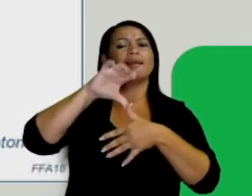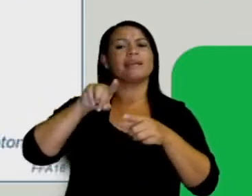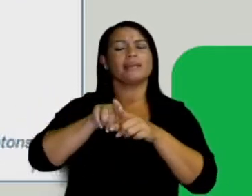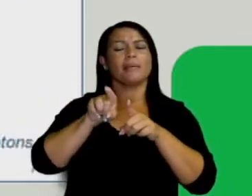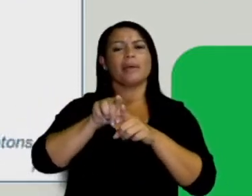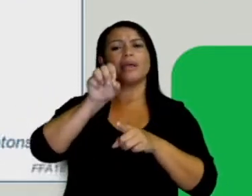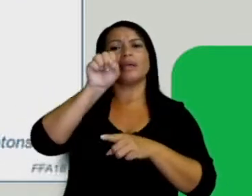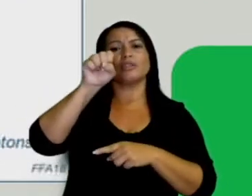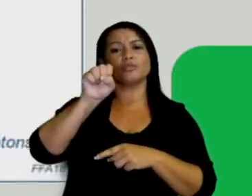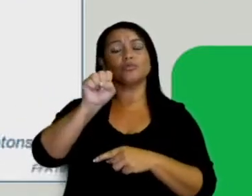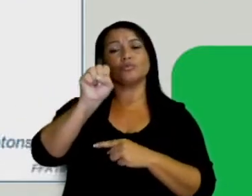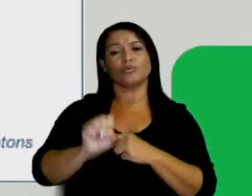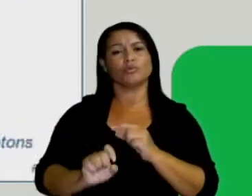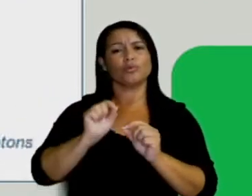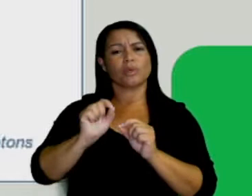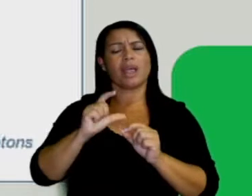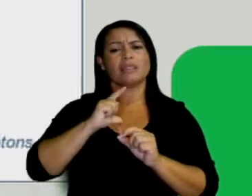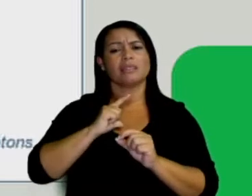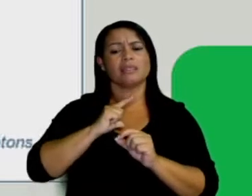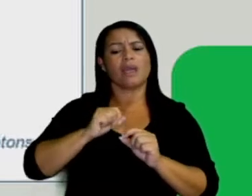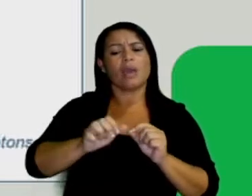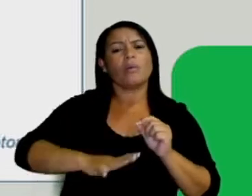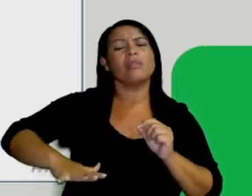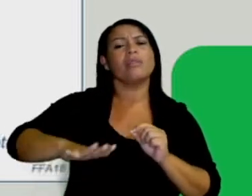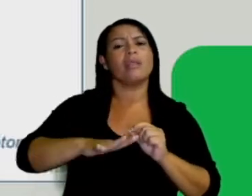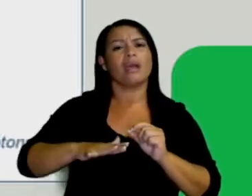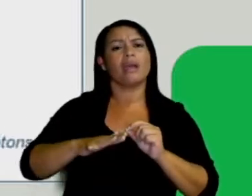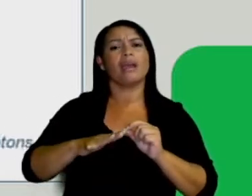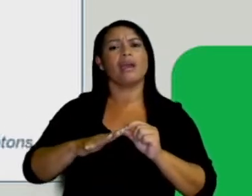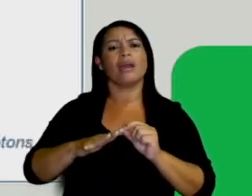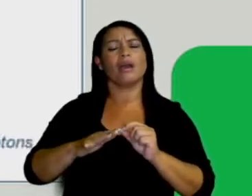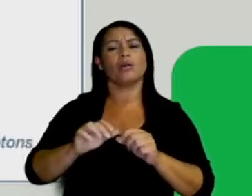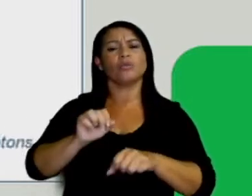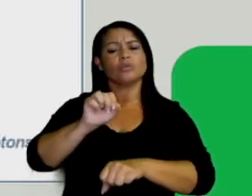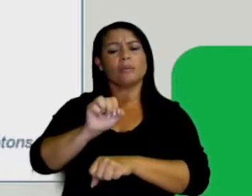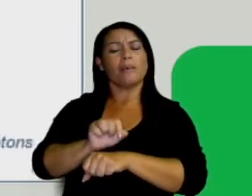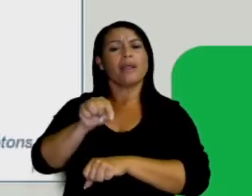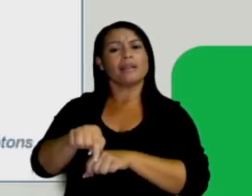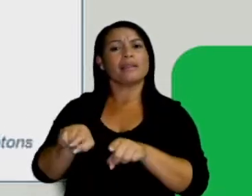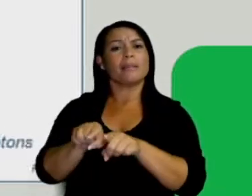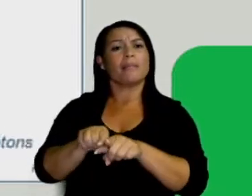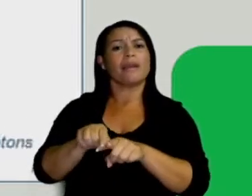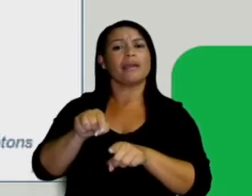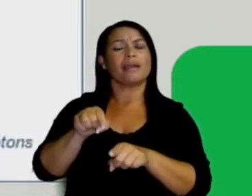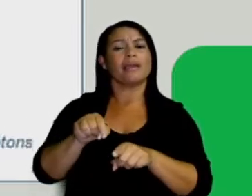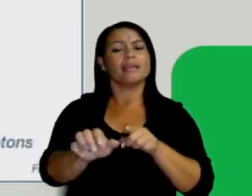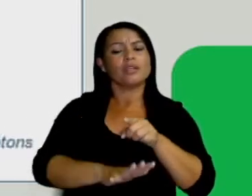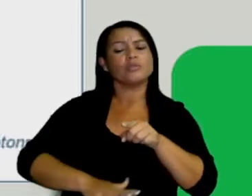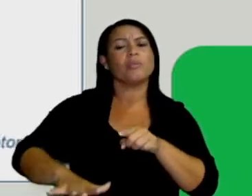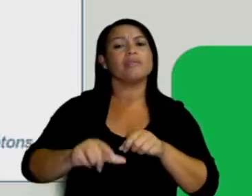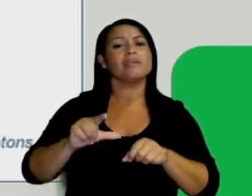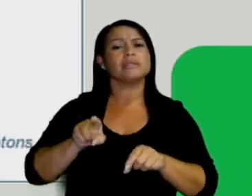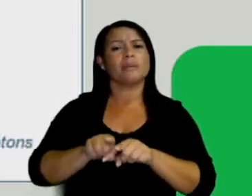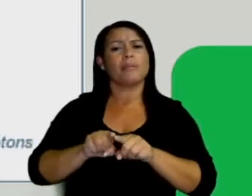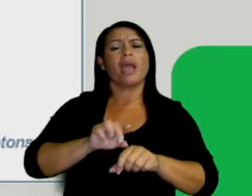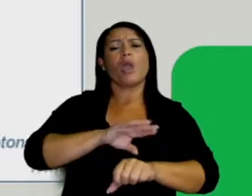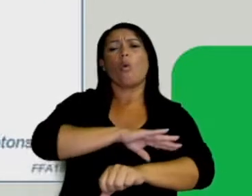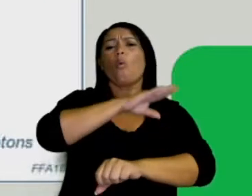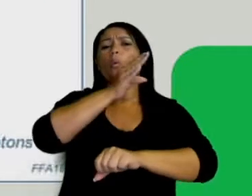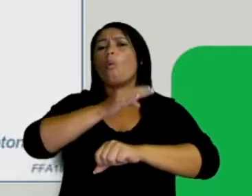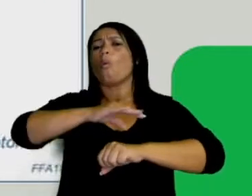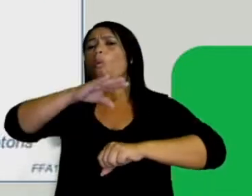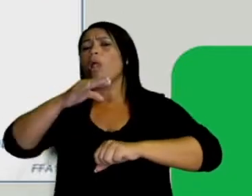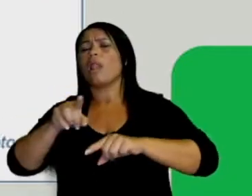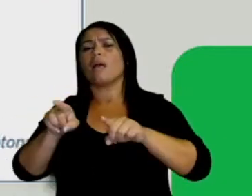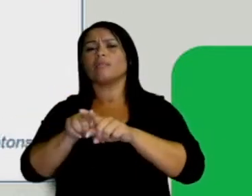terreno basicamente pré-cambriano predominando na superfície, né, embora o relevo que vai ser esculpido ao longo do tempo, a